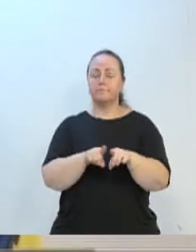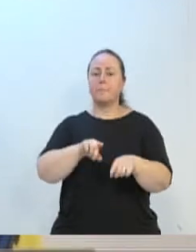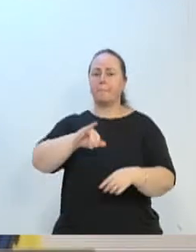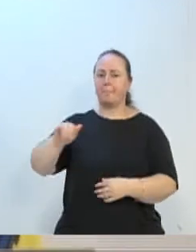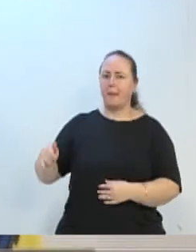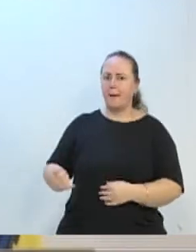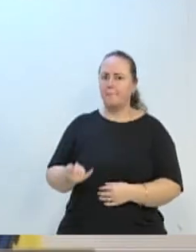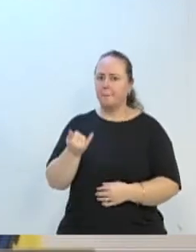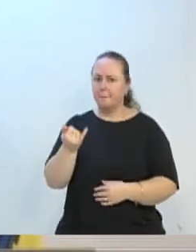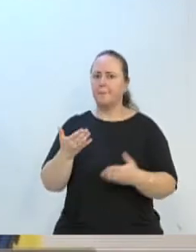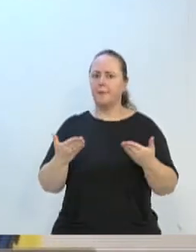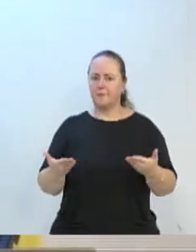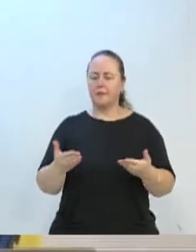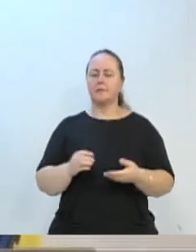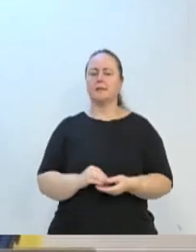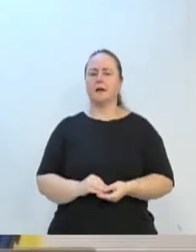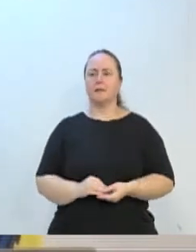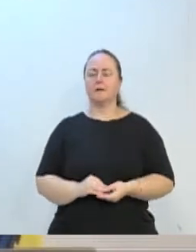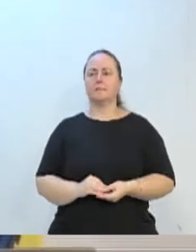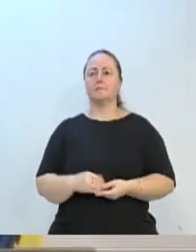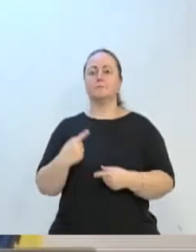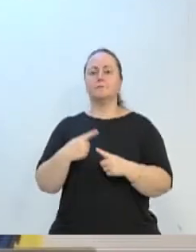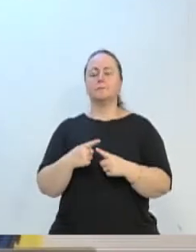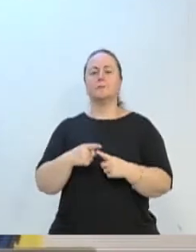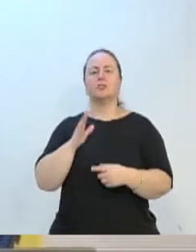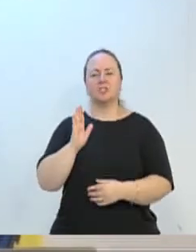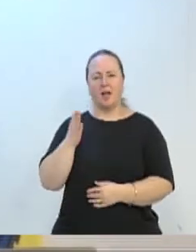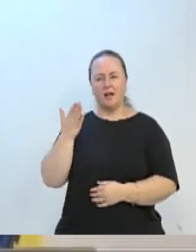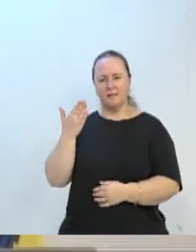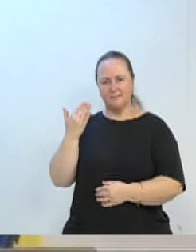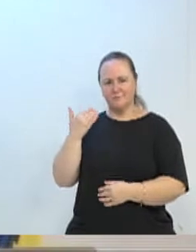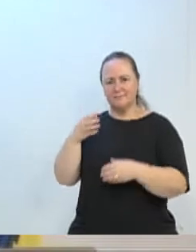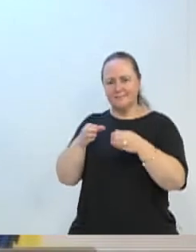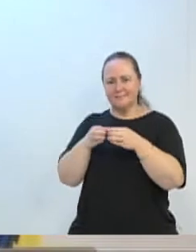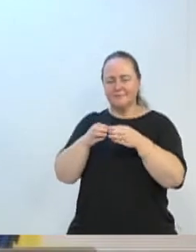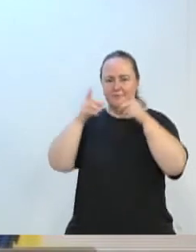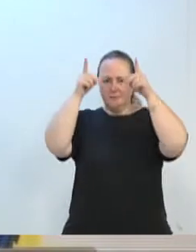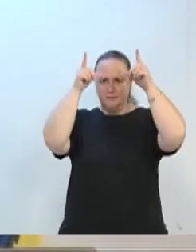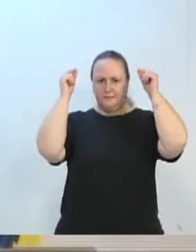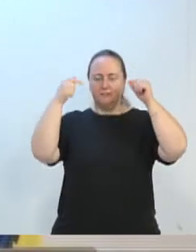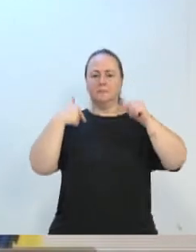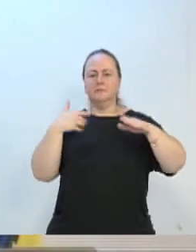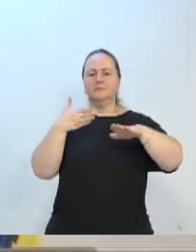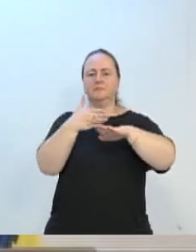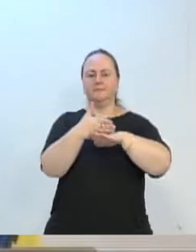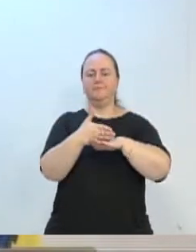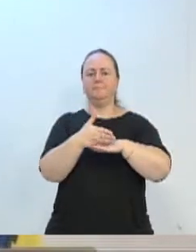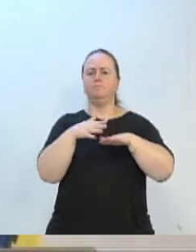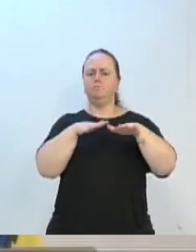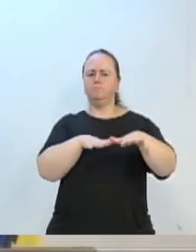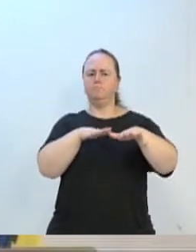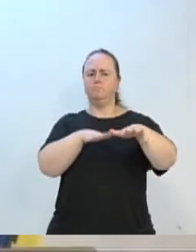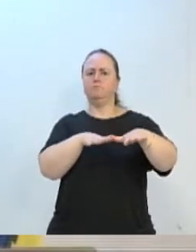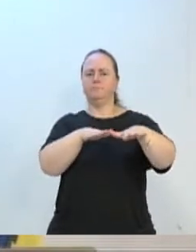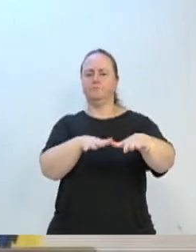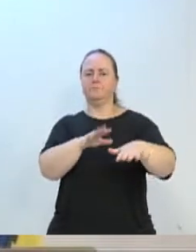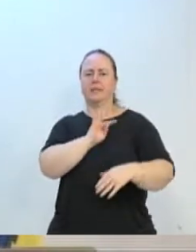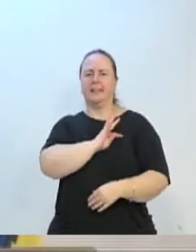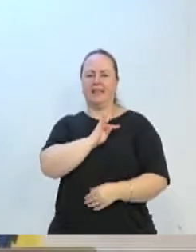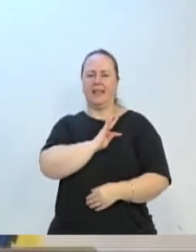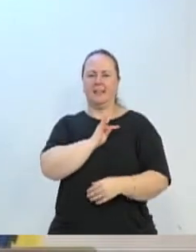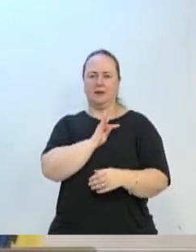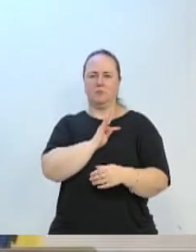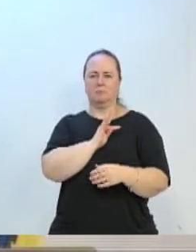como tivemos aqui a pouco o pessoal da enfermagem eu quero dizer que eu estive presente na manifestação dos técnicos de enfermagem nos anos anteriores